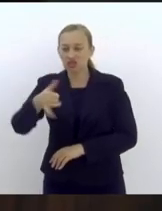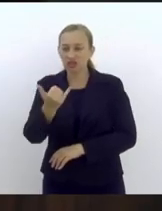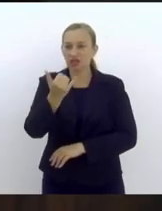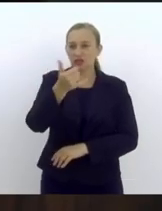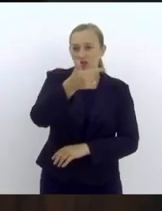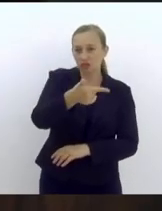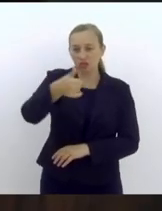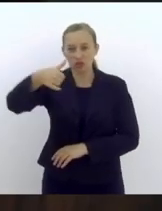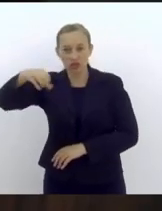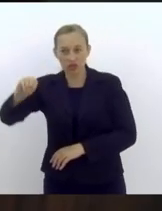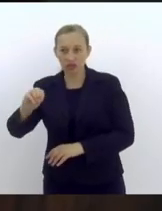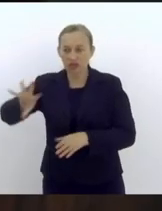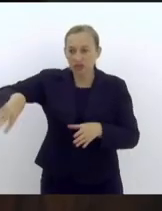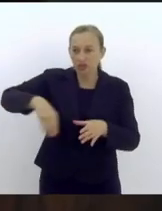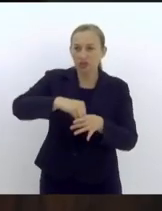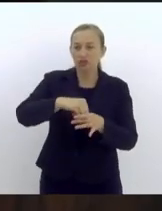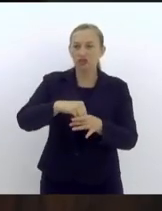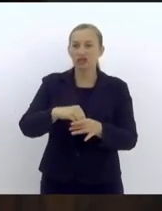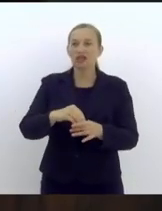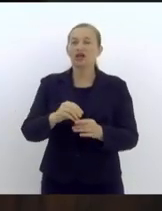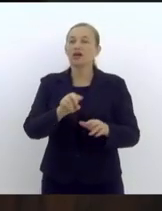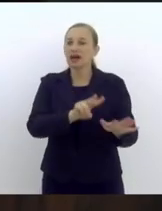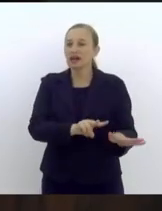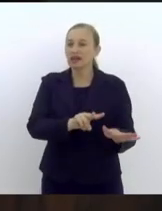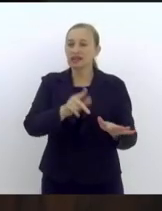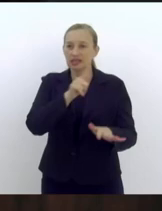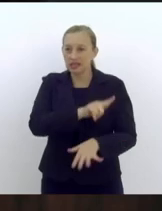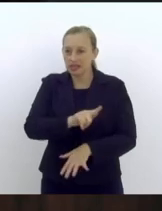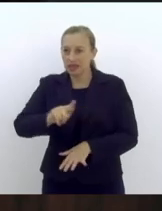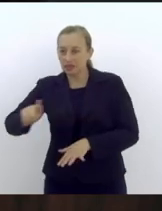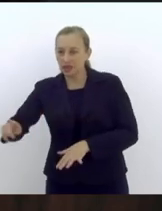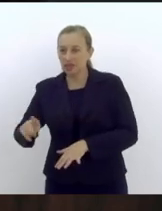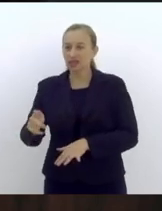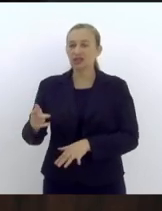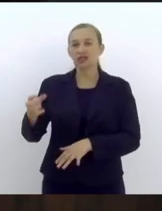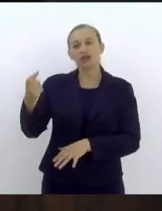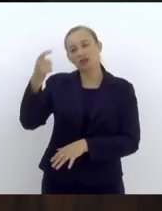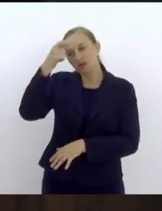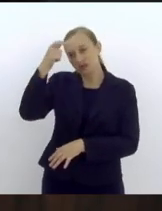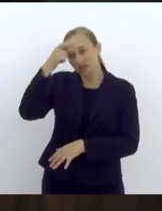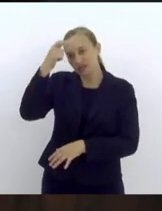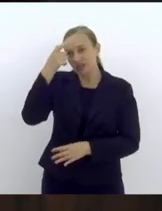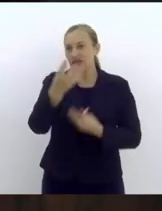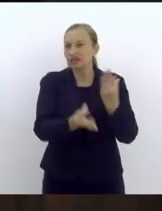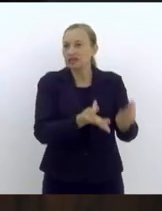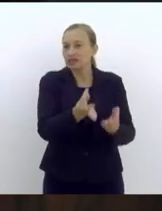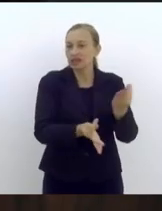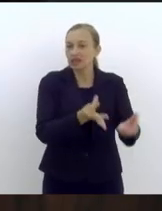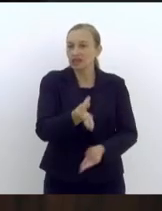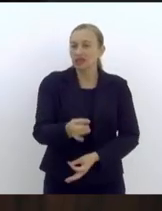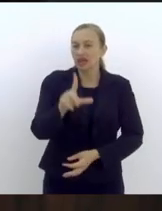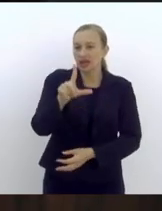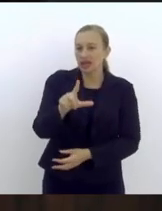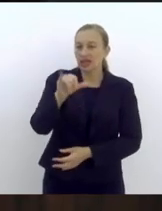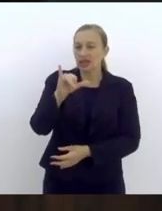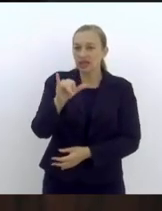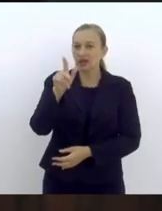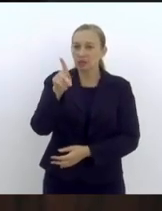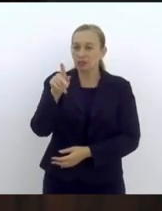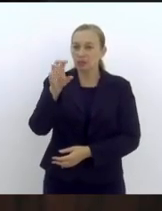instituir a semana de conscientização orientação e tratamento da lipodistrofia